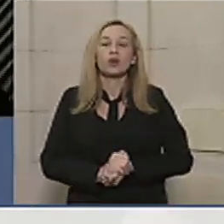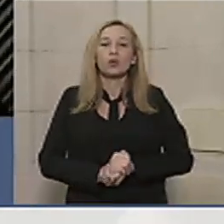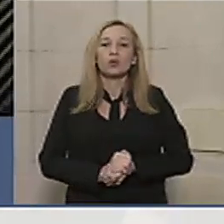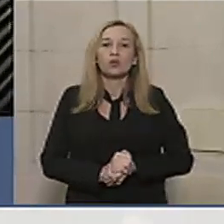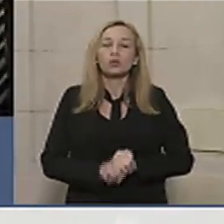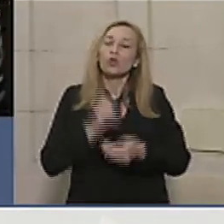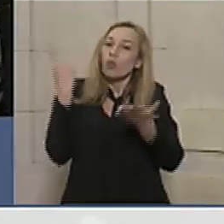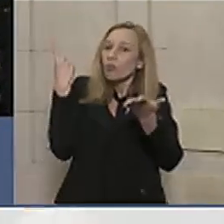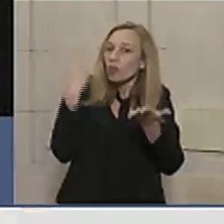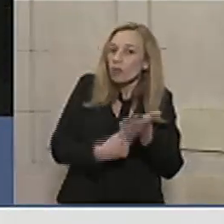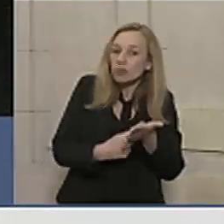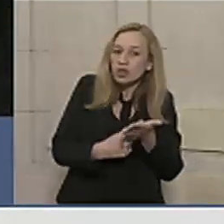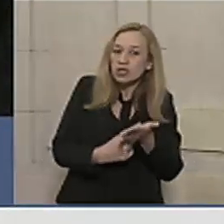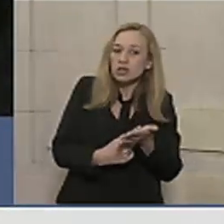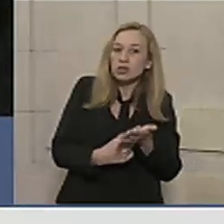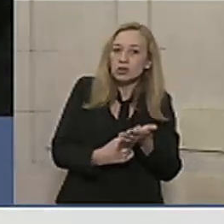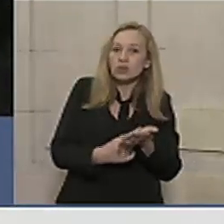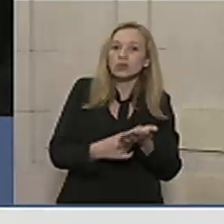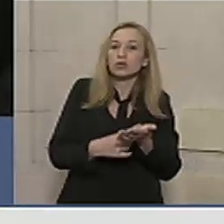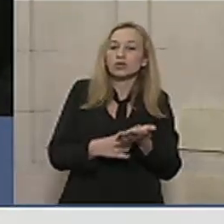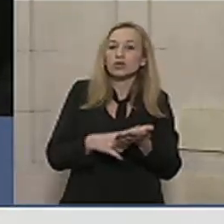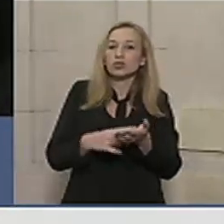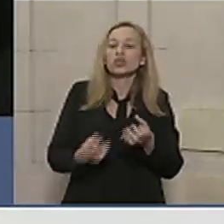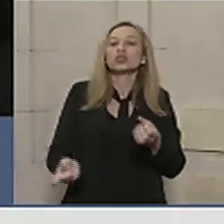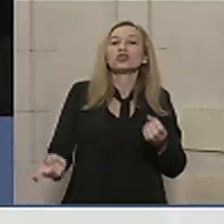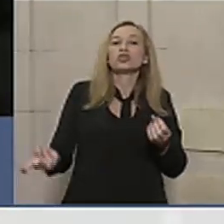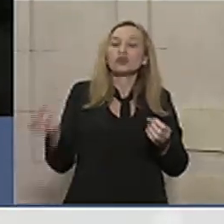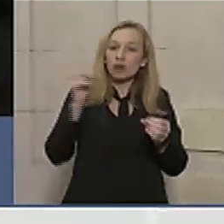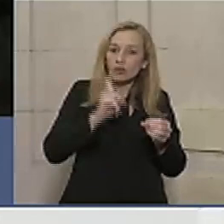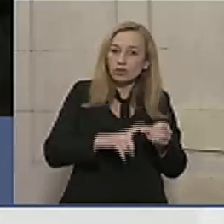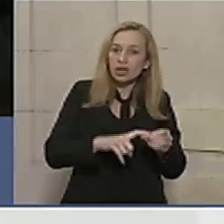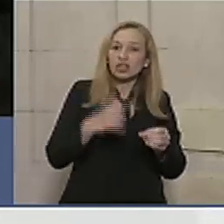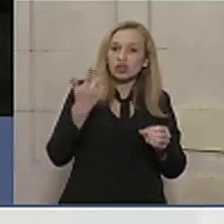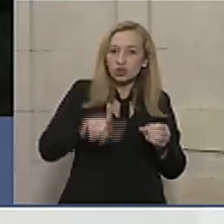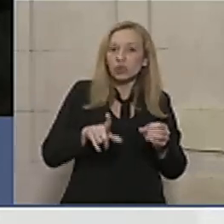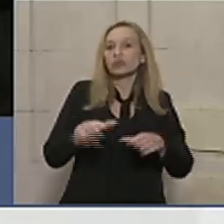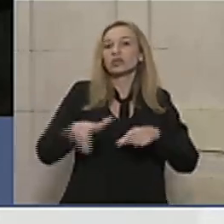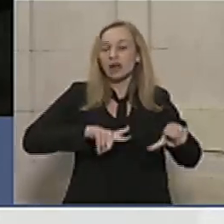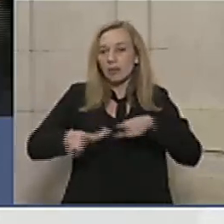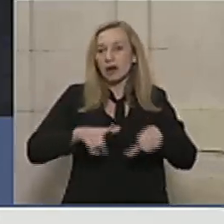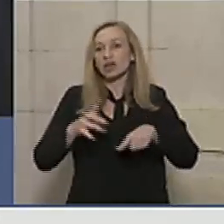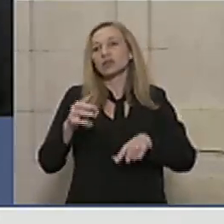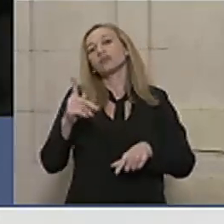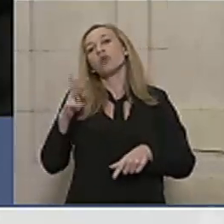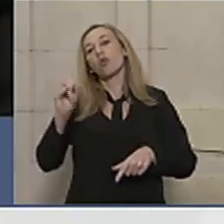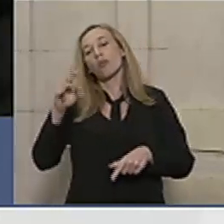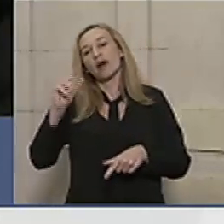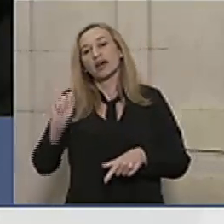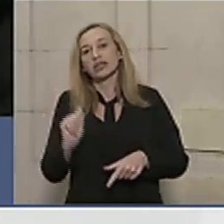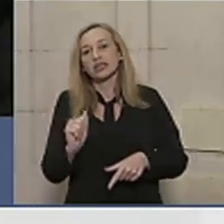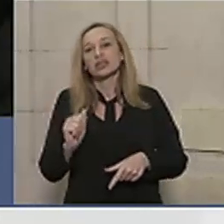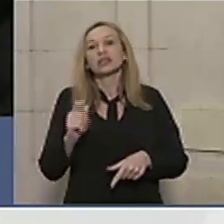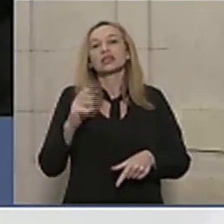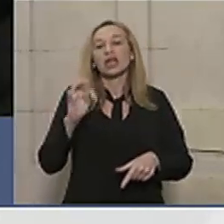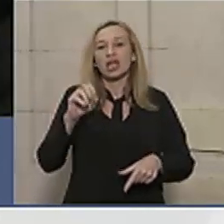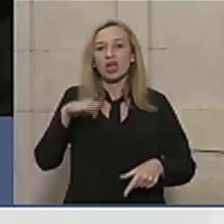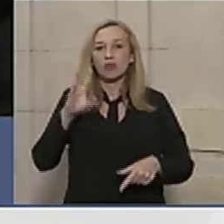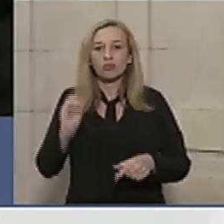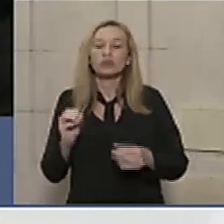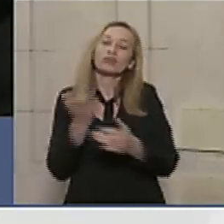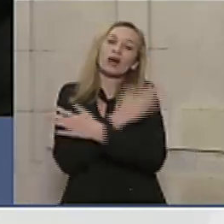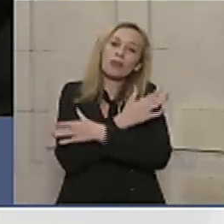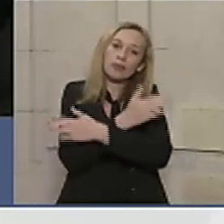o compromisso foi feito de retomar o serviço do poupa-tempo e dar também a ciência a essa casa, inclusive meus